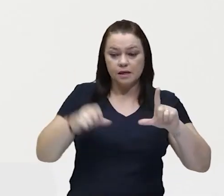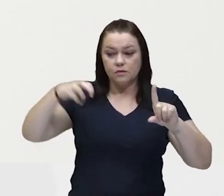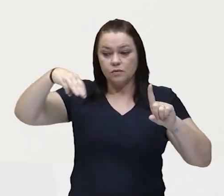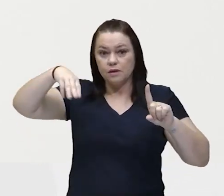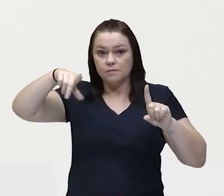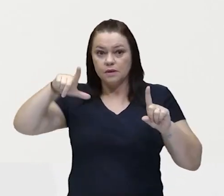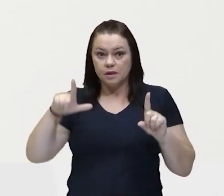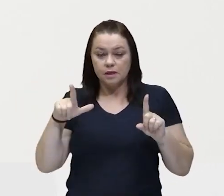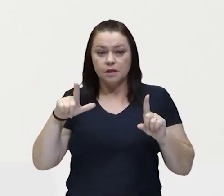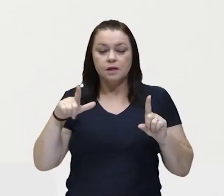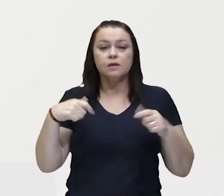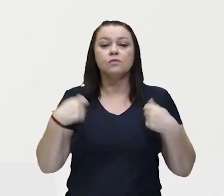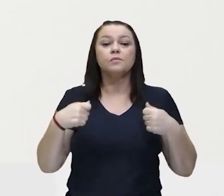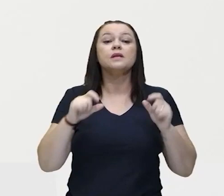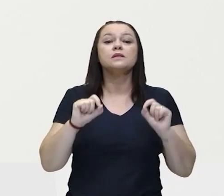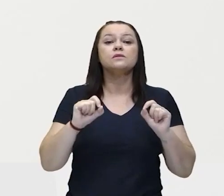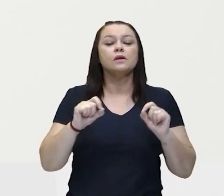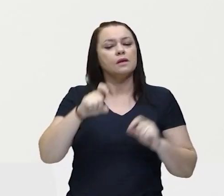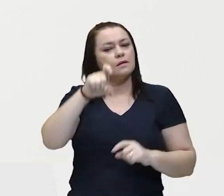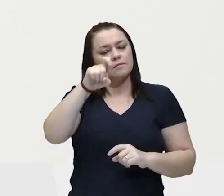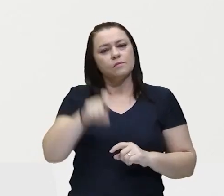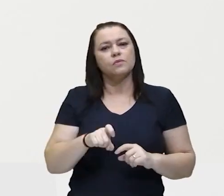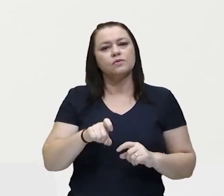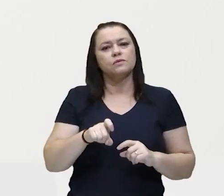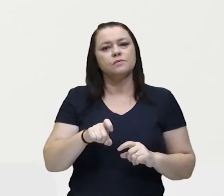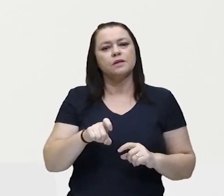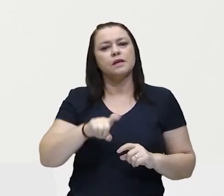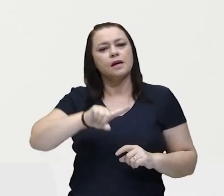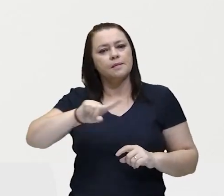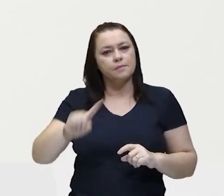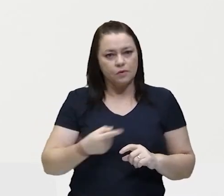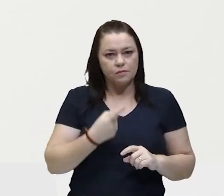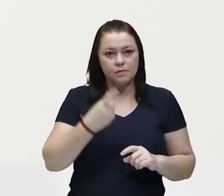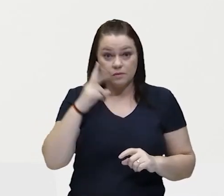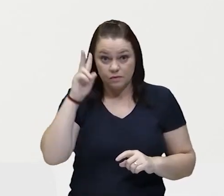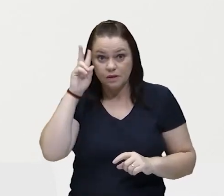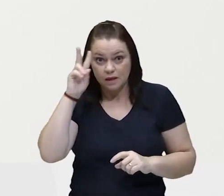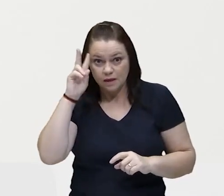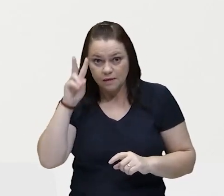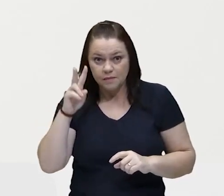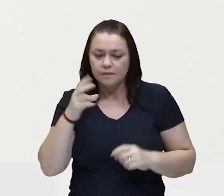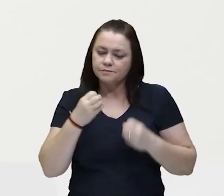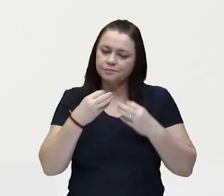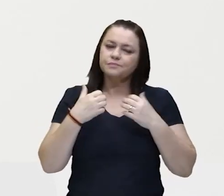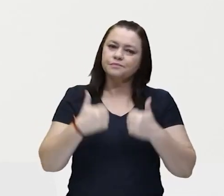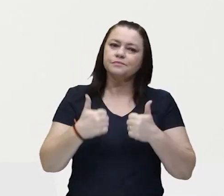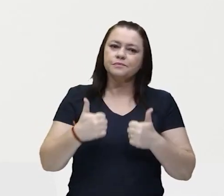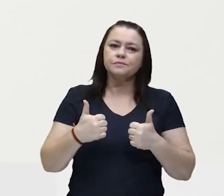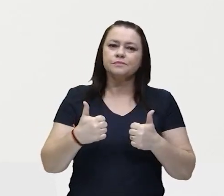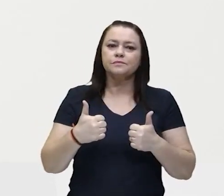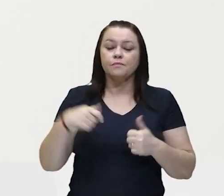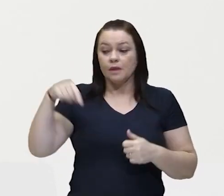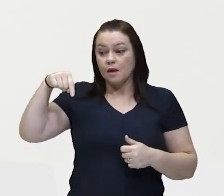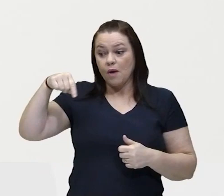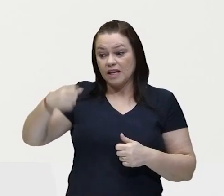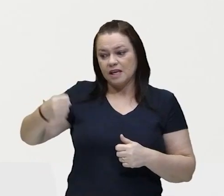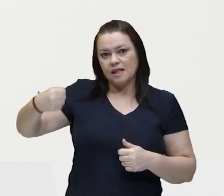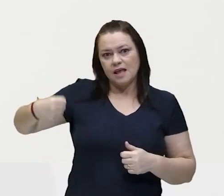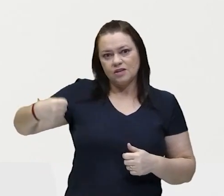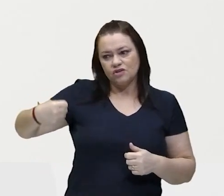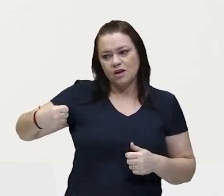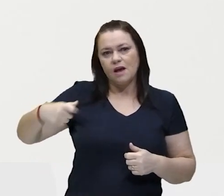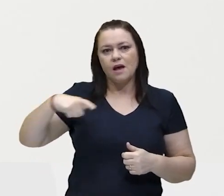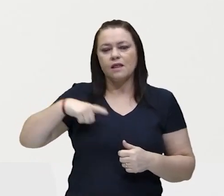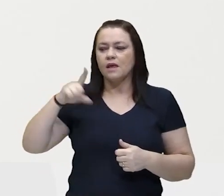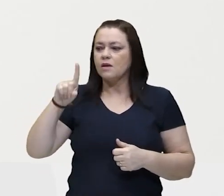mililitro, basta nós multiplicarmos o valor por 1000. Muito bem. Então, se aqui tem 1 litro, 1